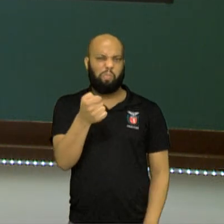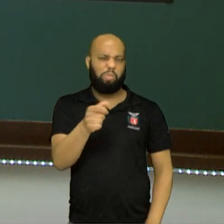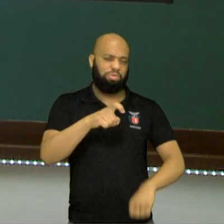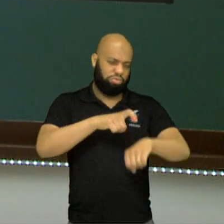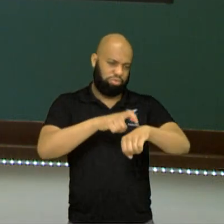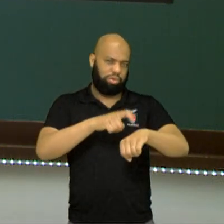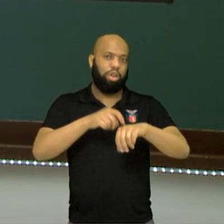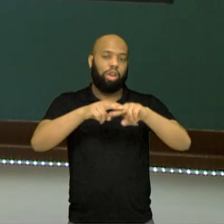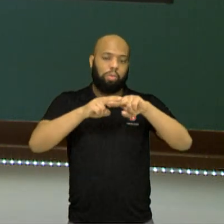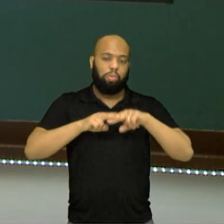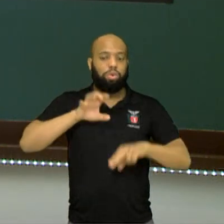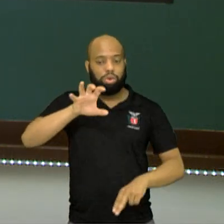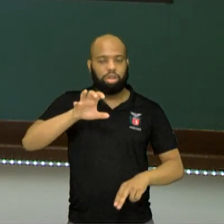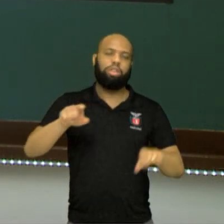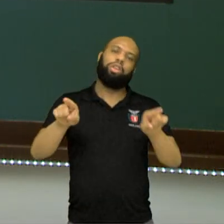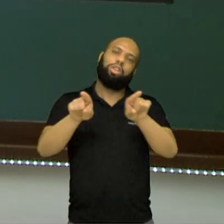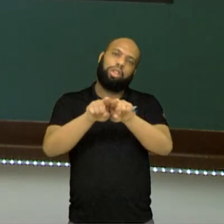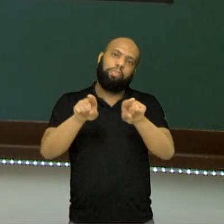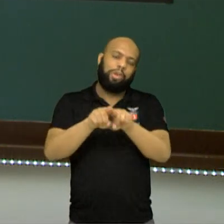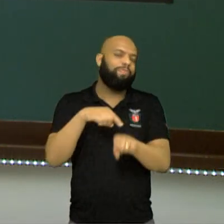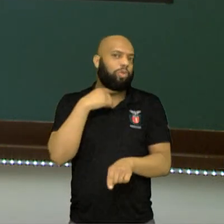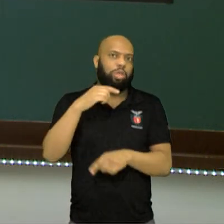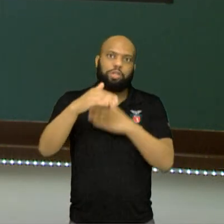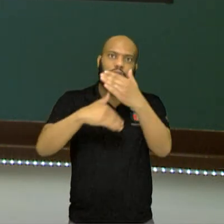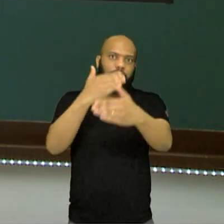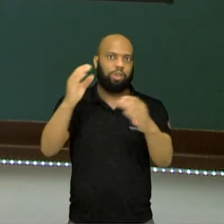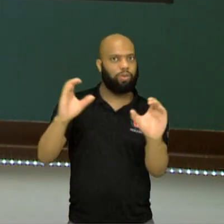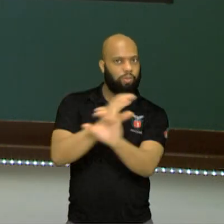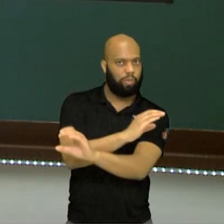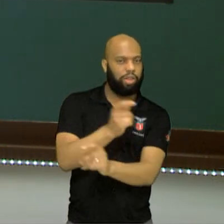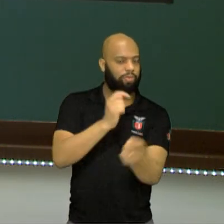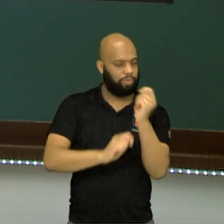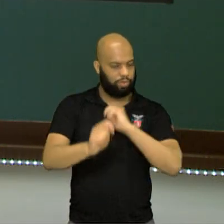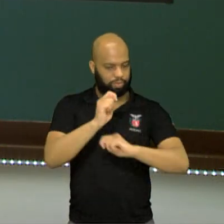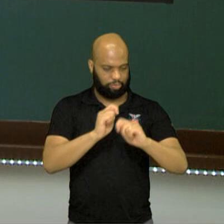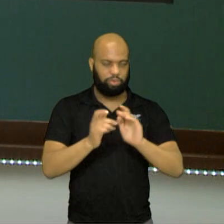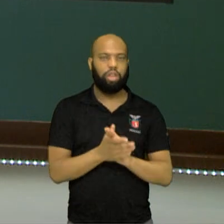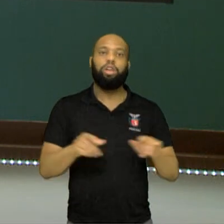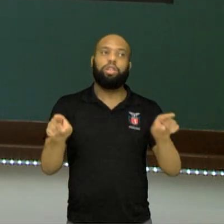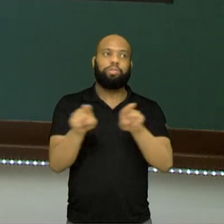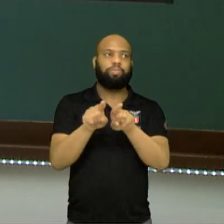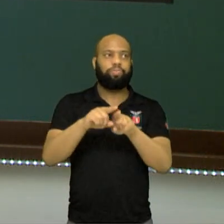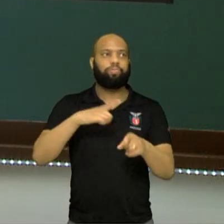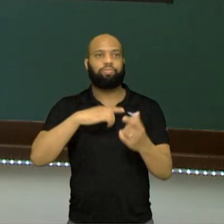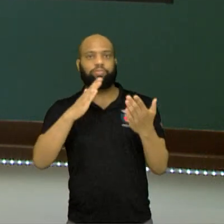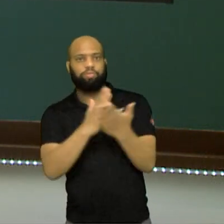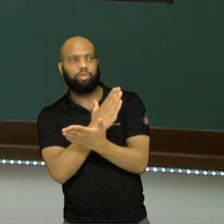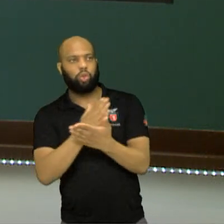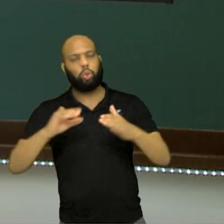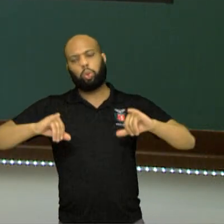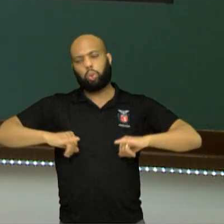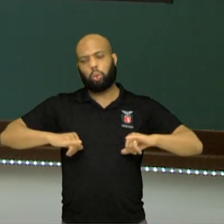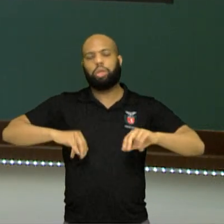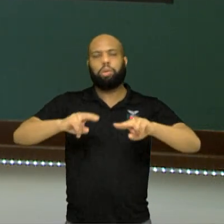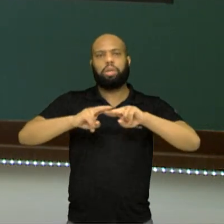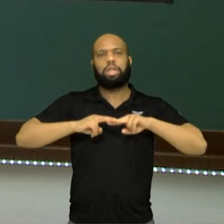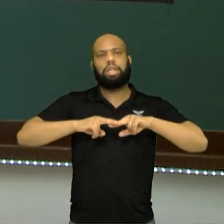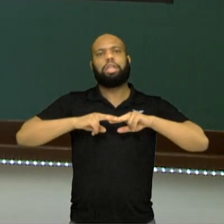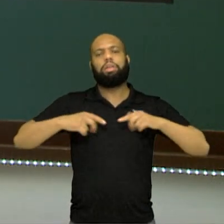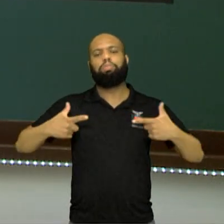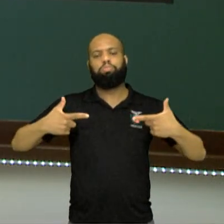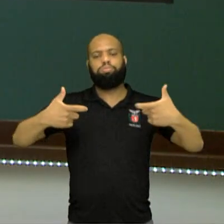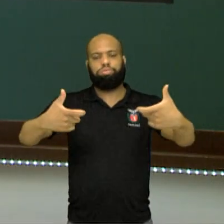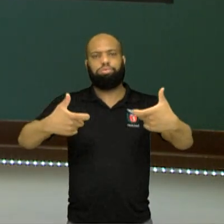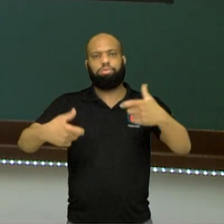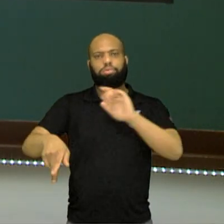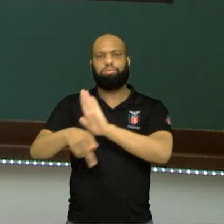atrás, e por conta disso eles ainda não conseguiram desenvolver sua economia. Também alguns deles sofreram com guerras